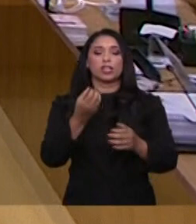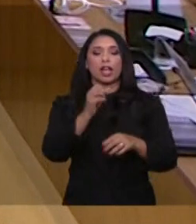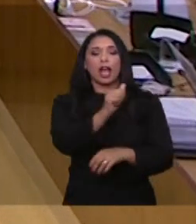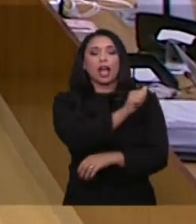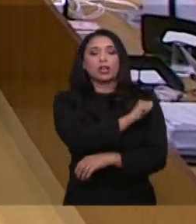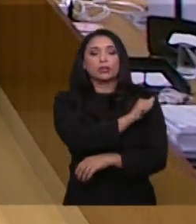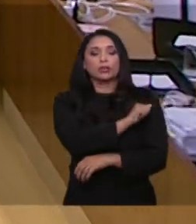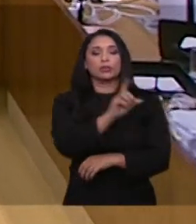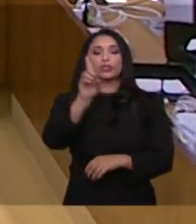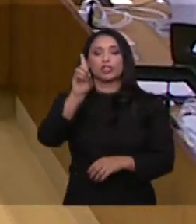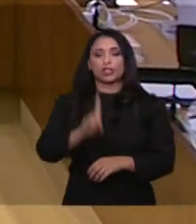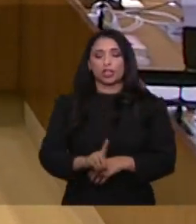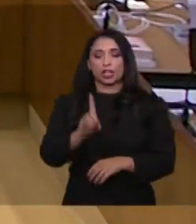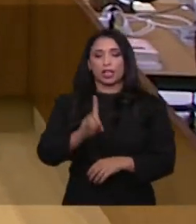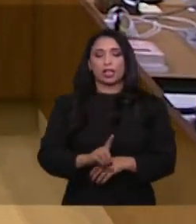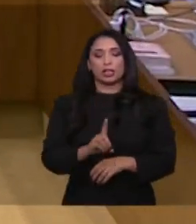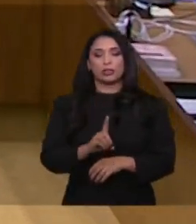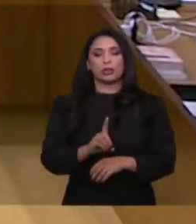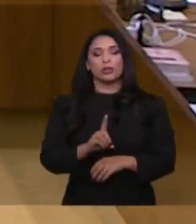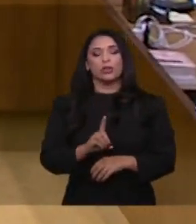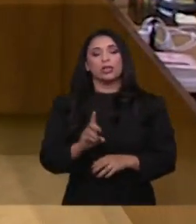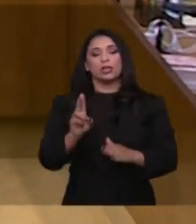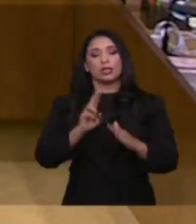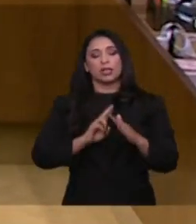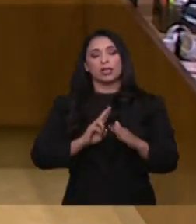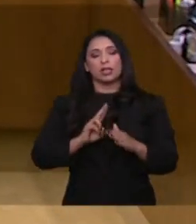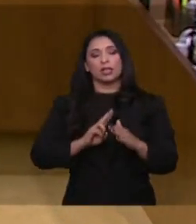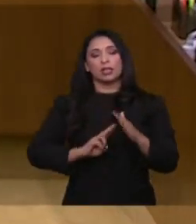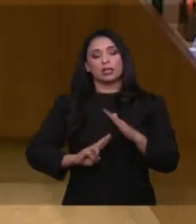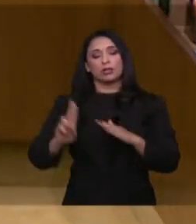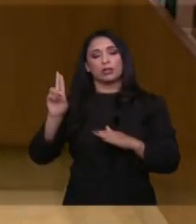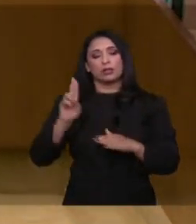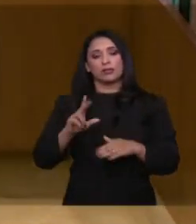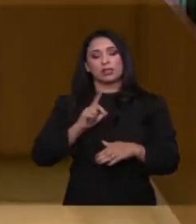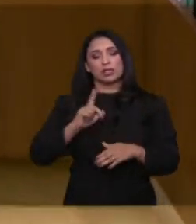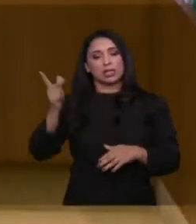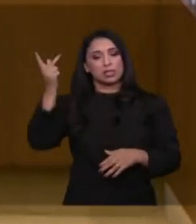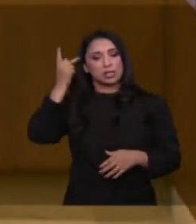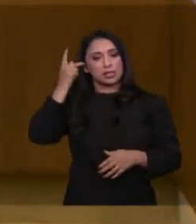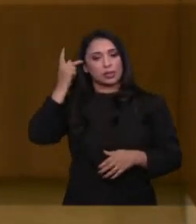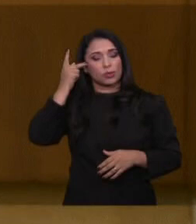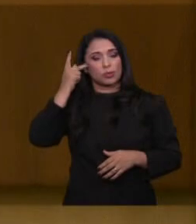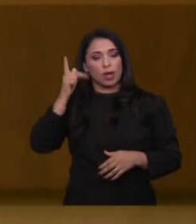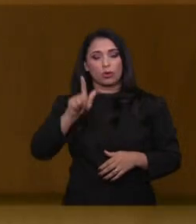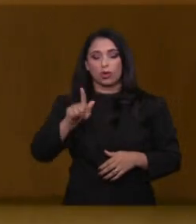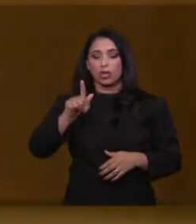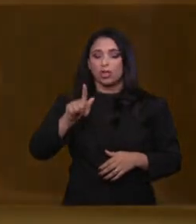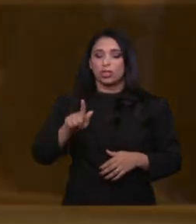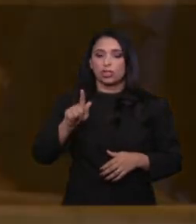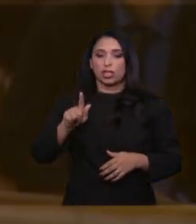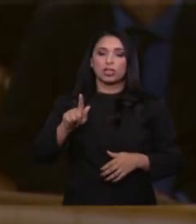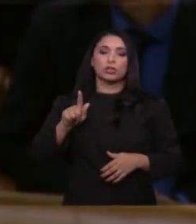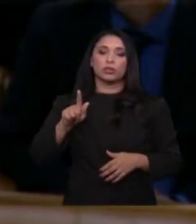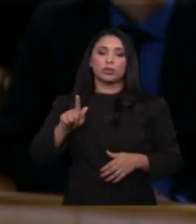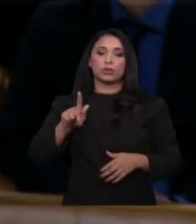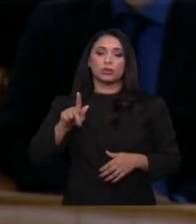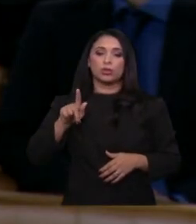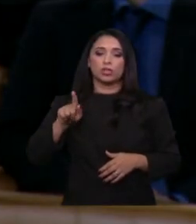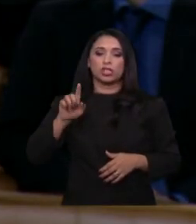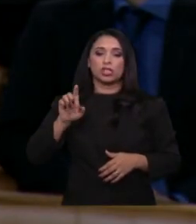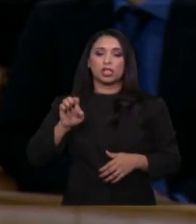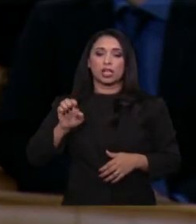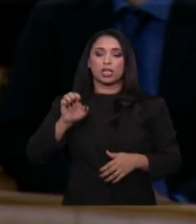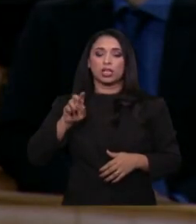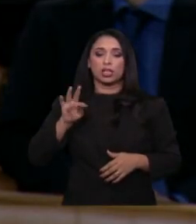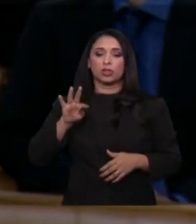de ensino: Fundação Getúlio Vargas de São Paulo e Universidade de Uberaba,